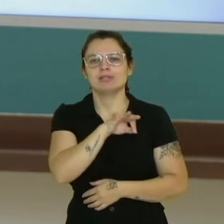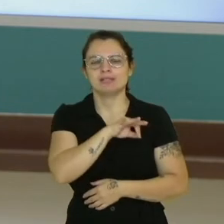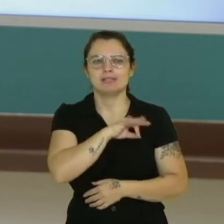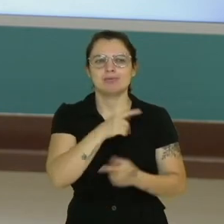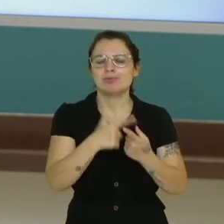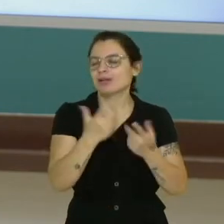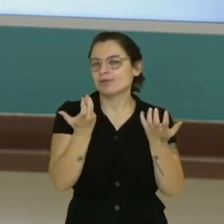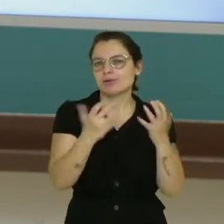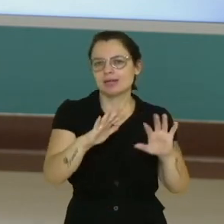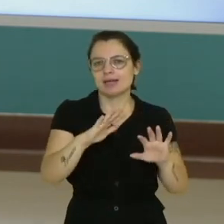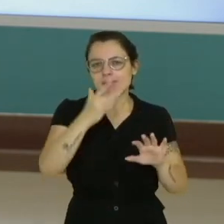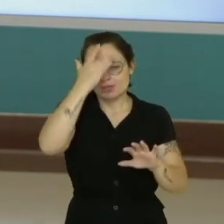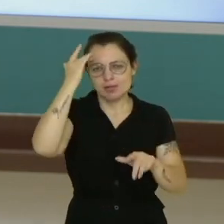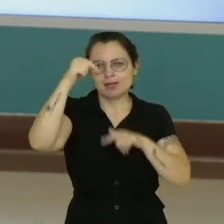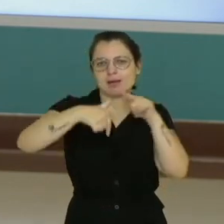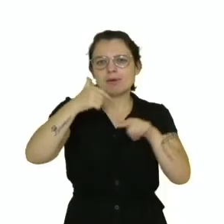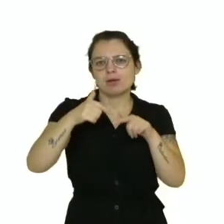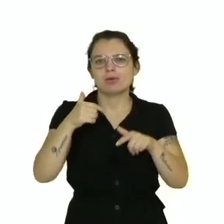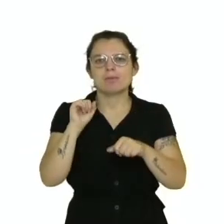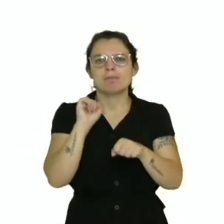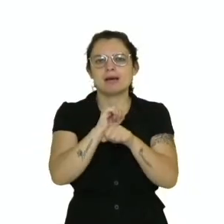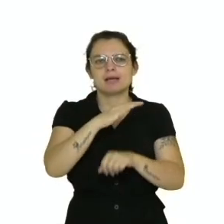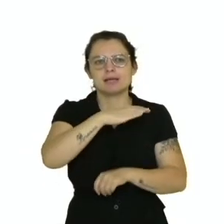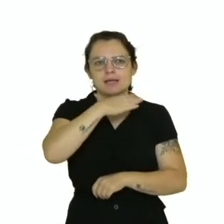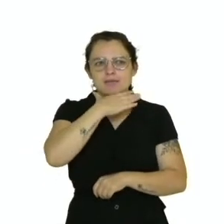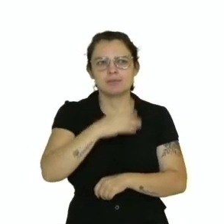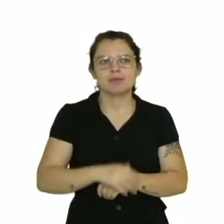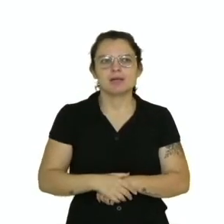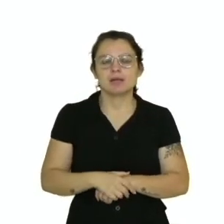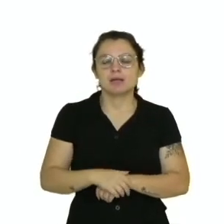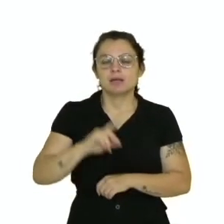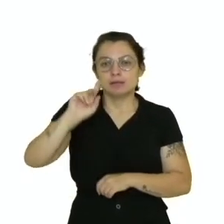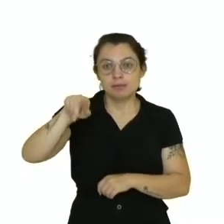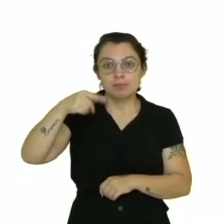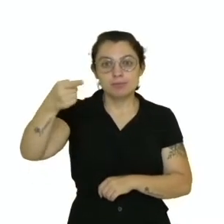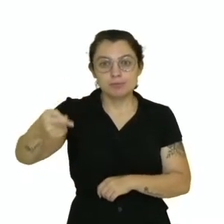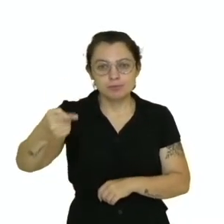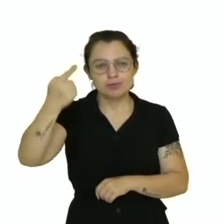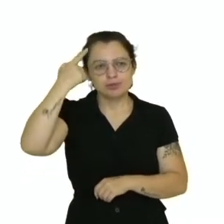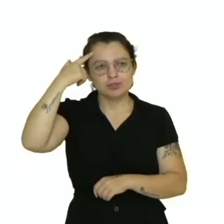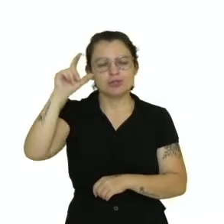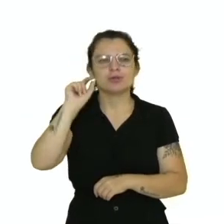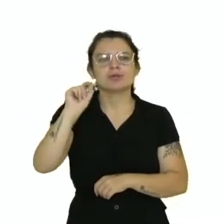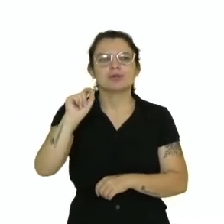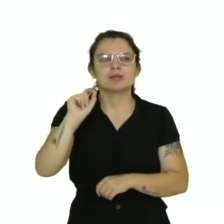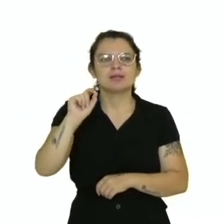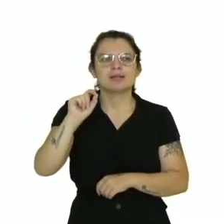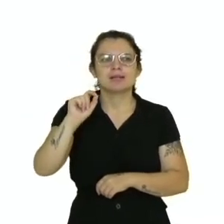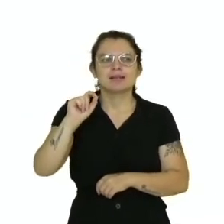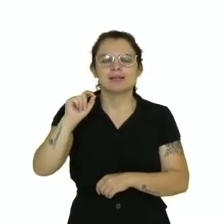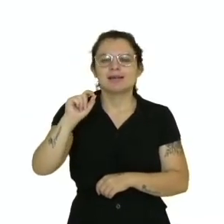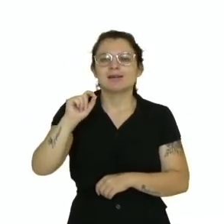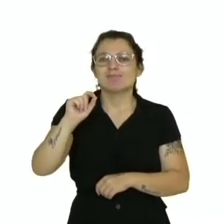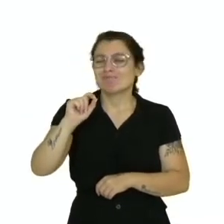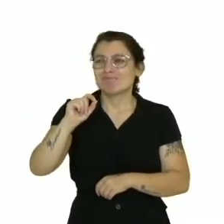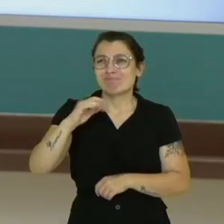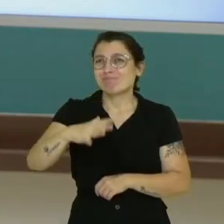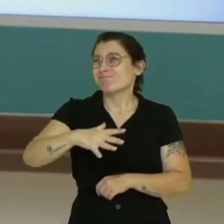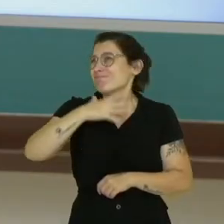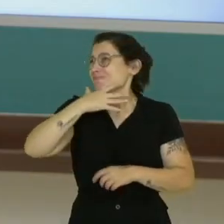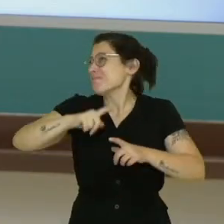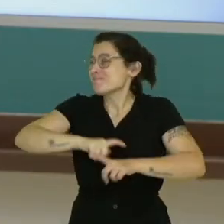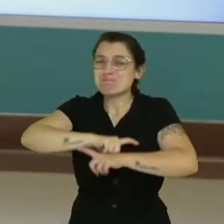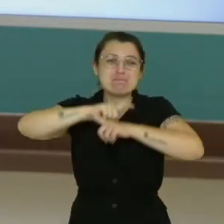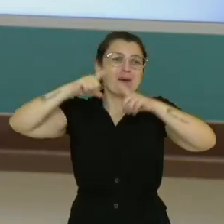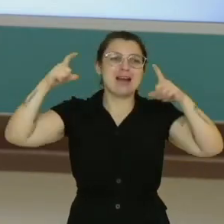fazer greve. E o que vai acontecer? No dia seguinte da morte do operário, foi o estopim para uma greve ainda maior do que a greve que